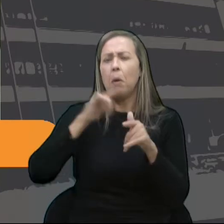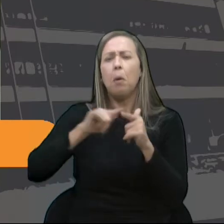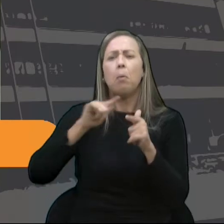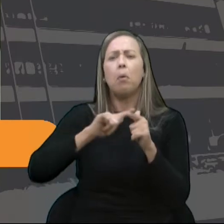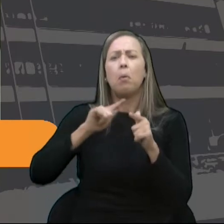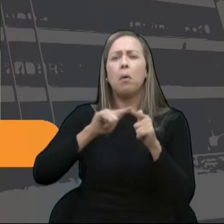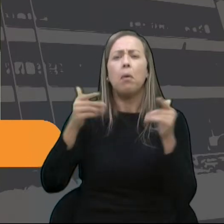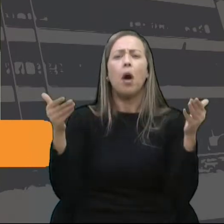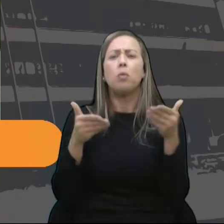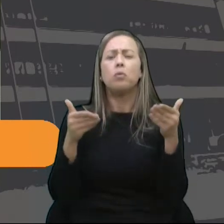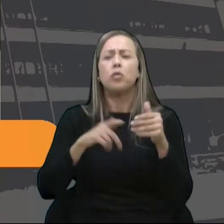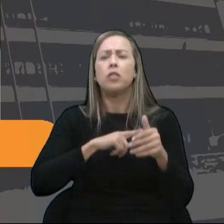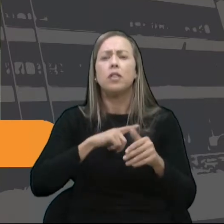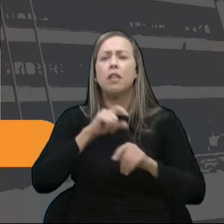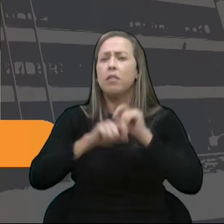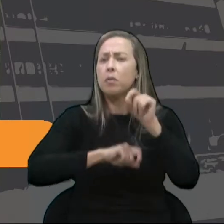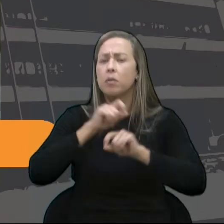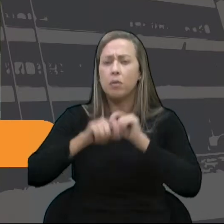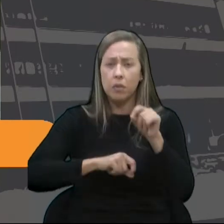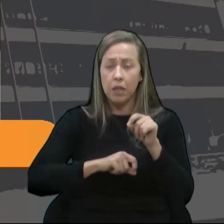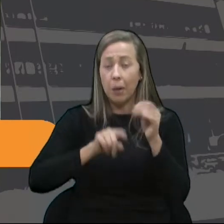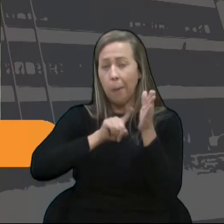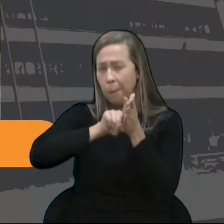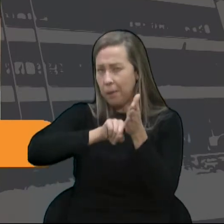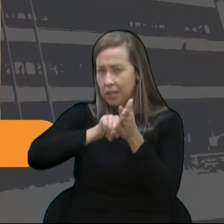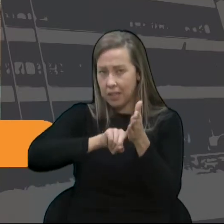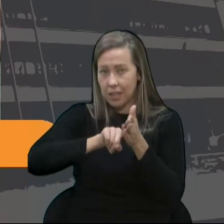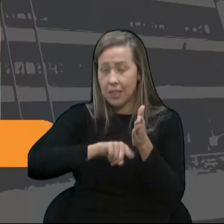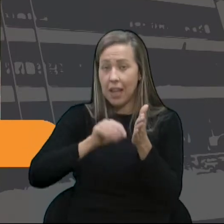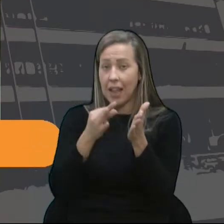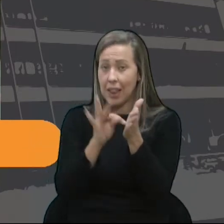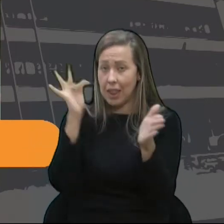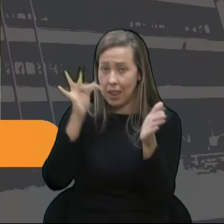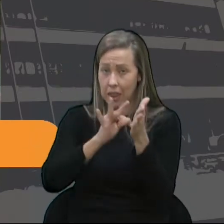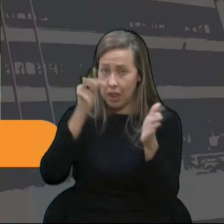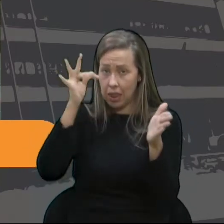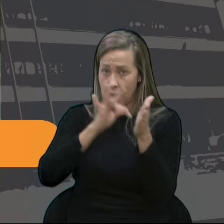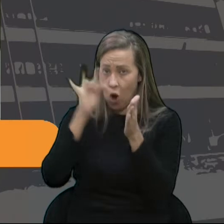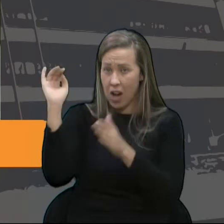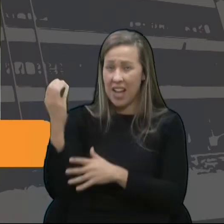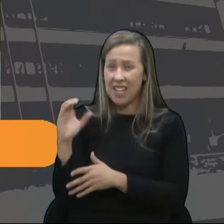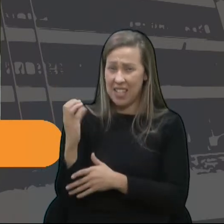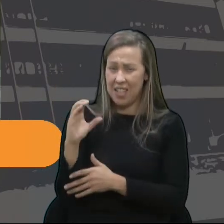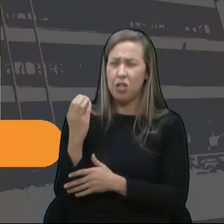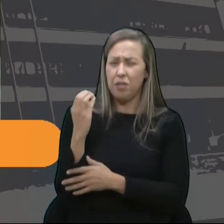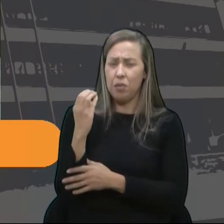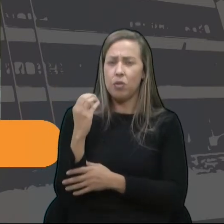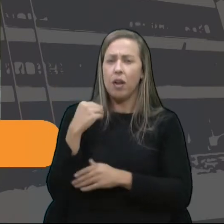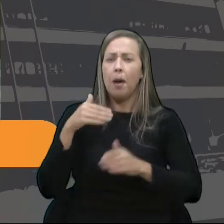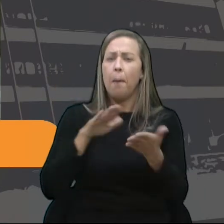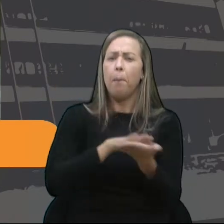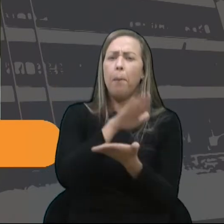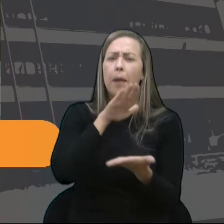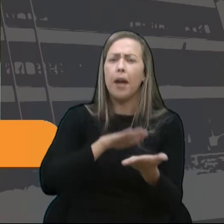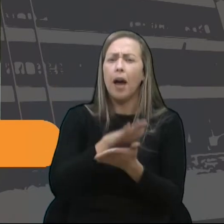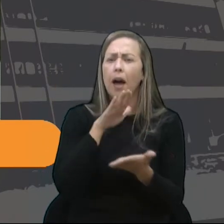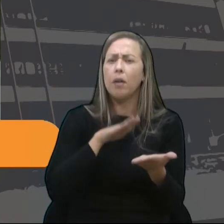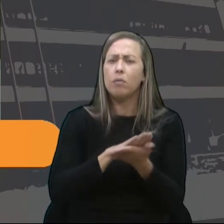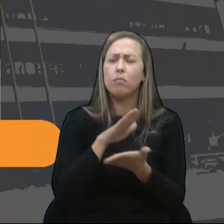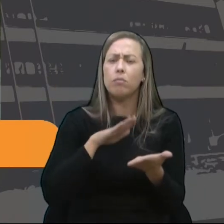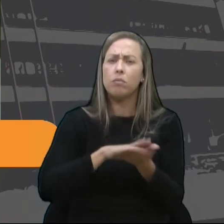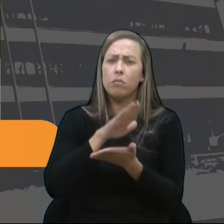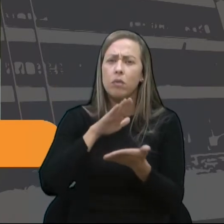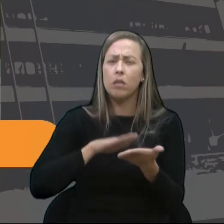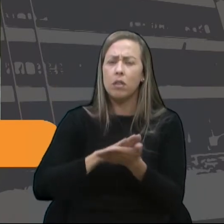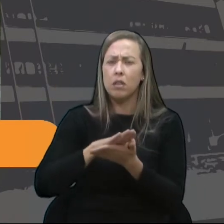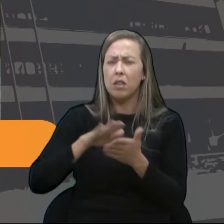que houve com estudos teoricamente científicos que foram publicados, inclusive,